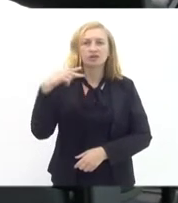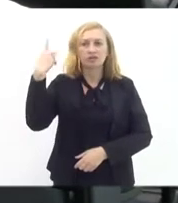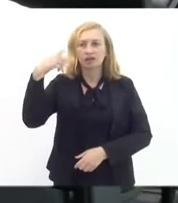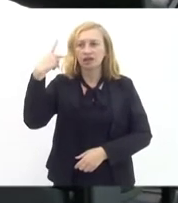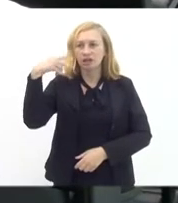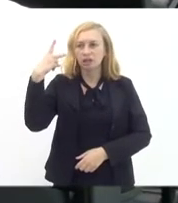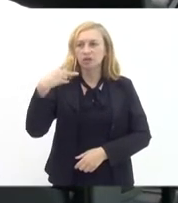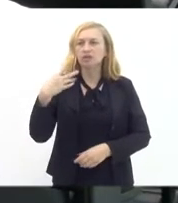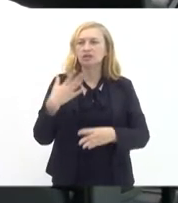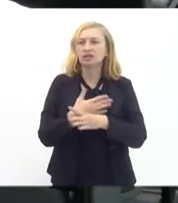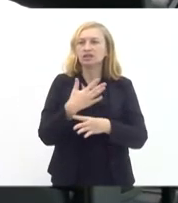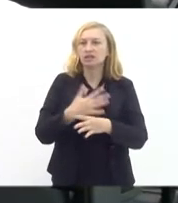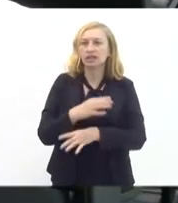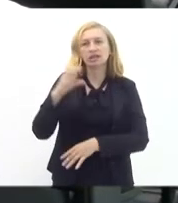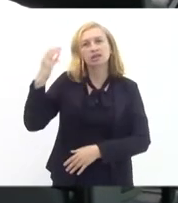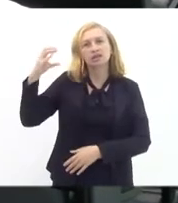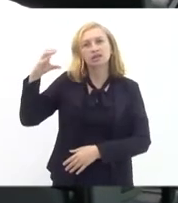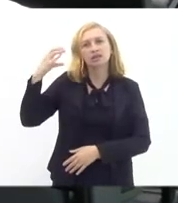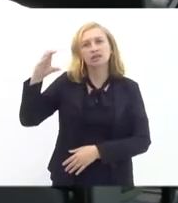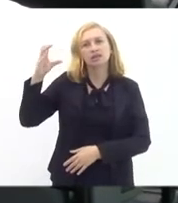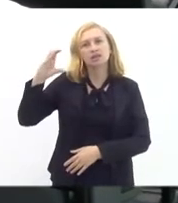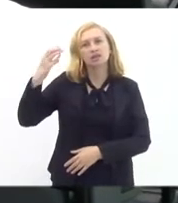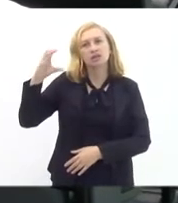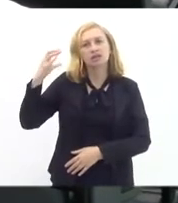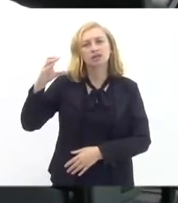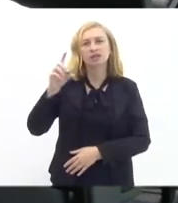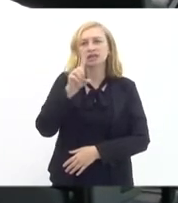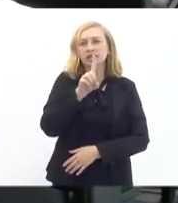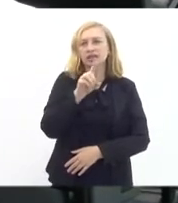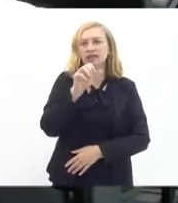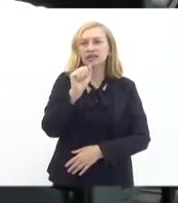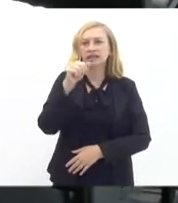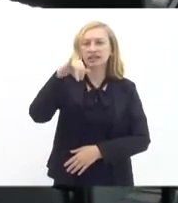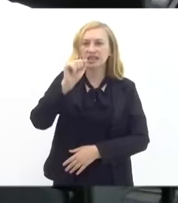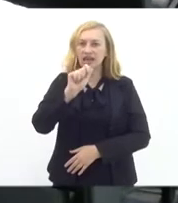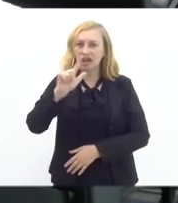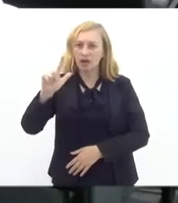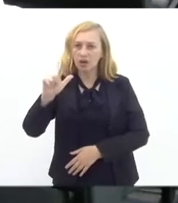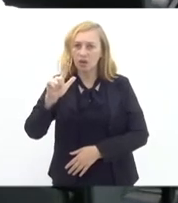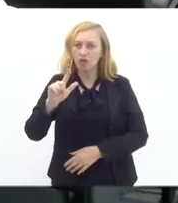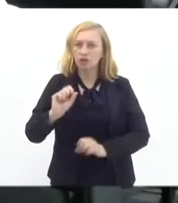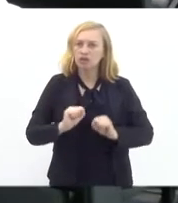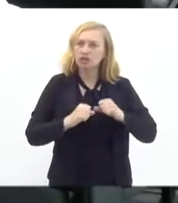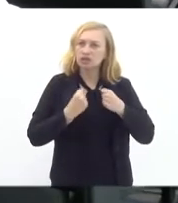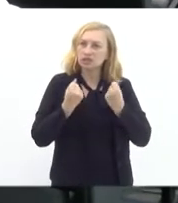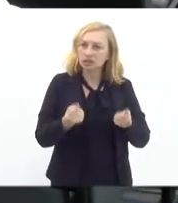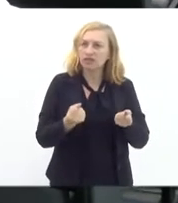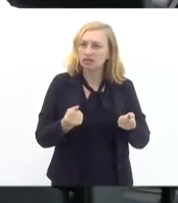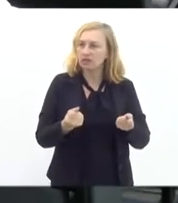cidade de Niterói, Daniel Marques, um defensor